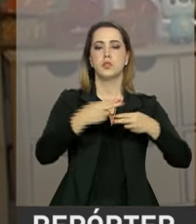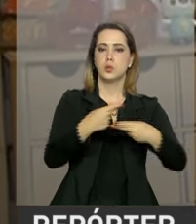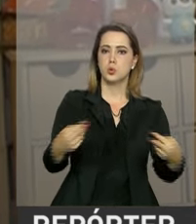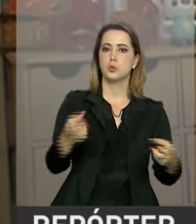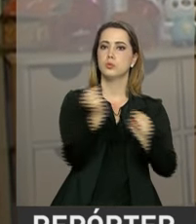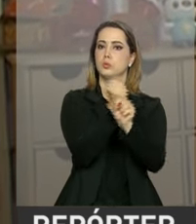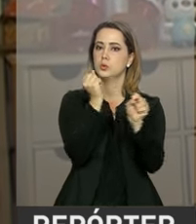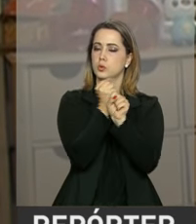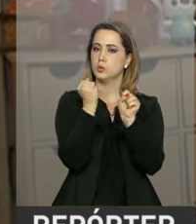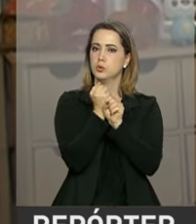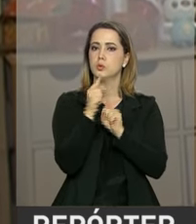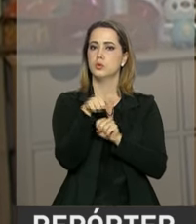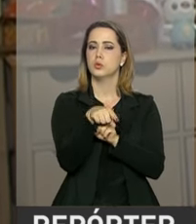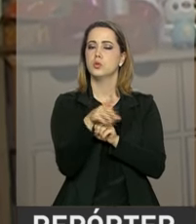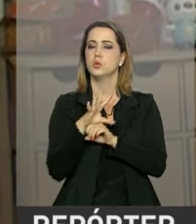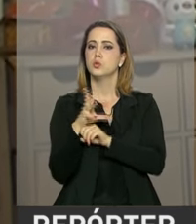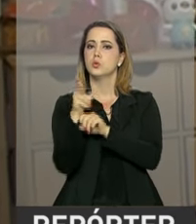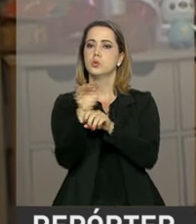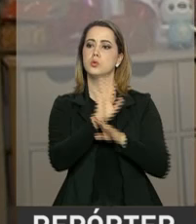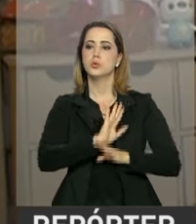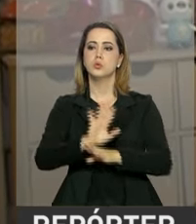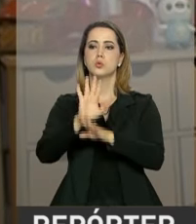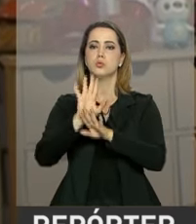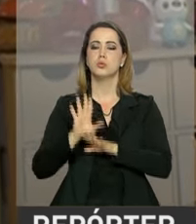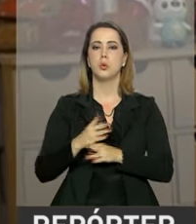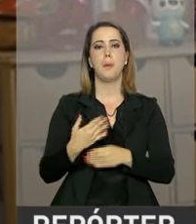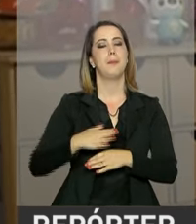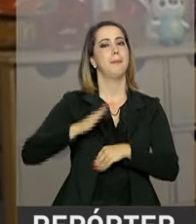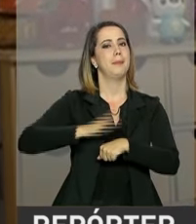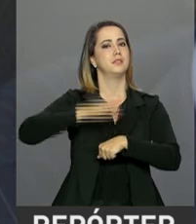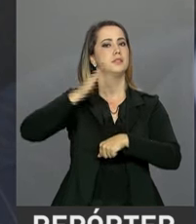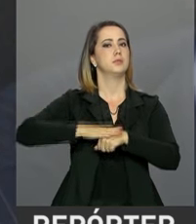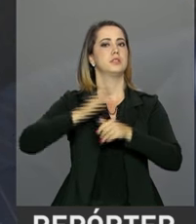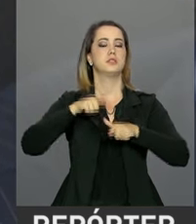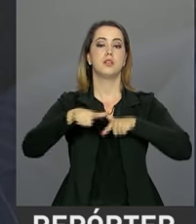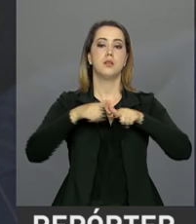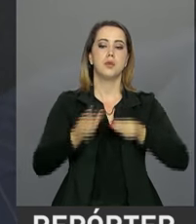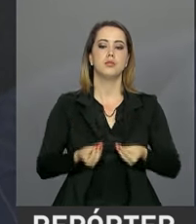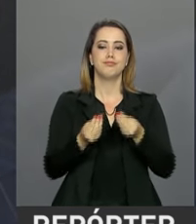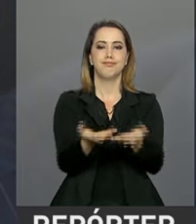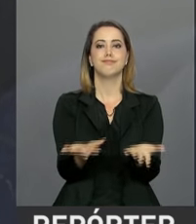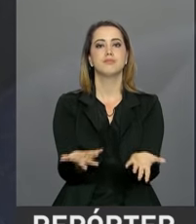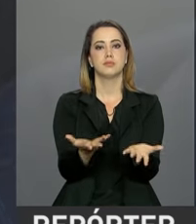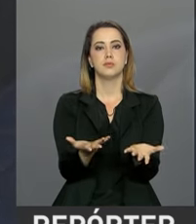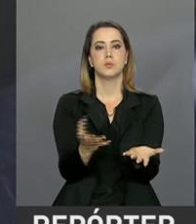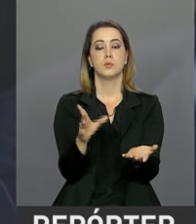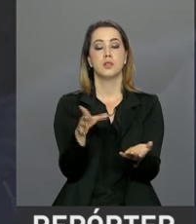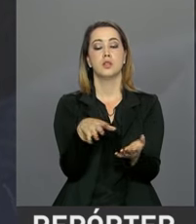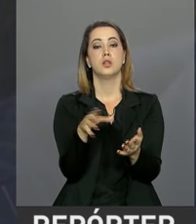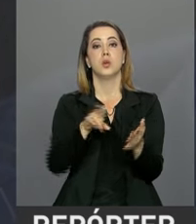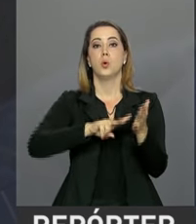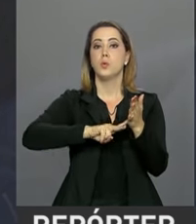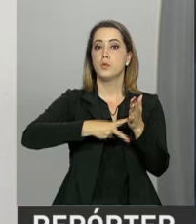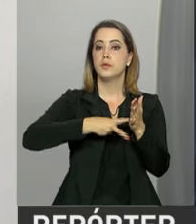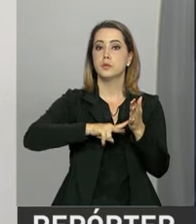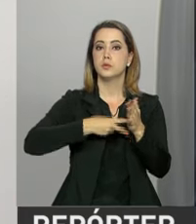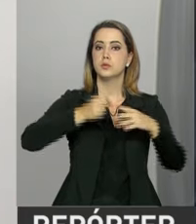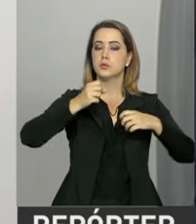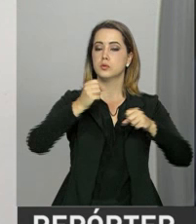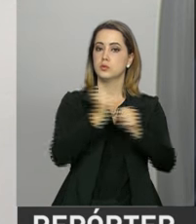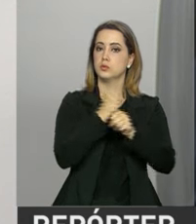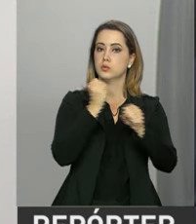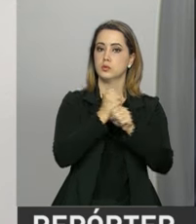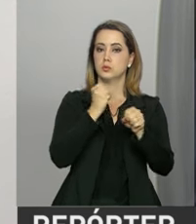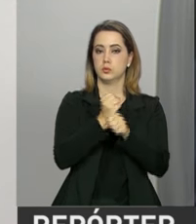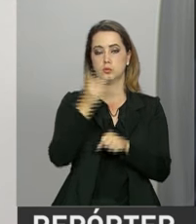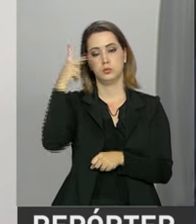na prática isso tudo deve ajudar a Gerar mais empregos o sindicato dos trabalhadores nas indústrias da construção civil em